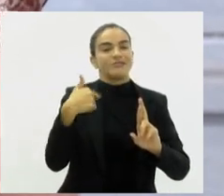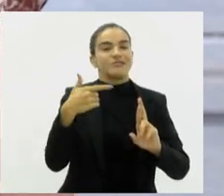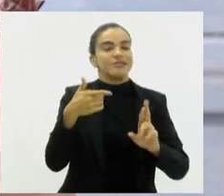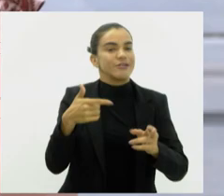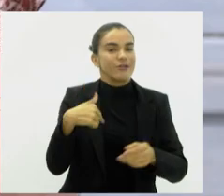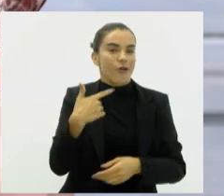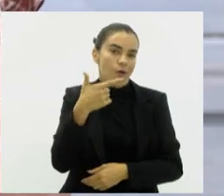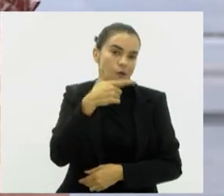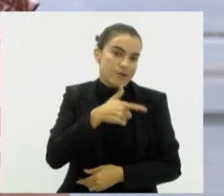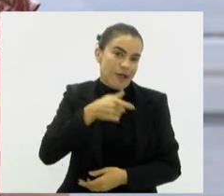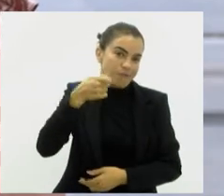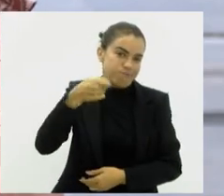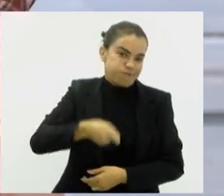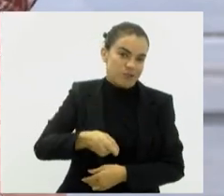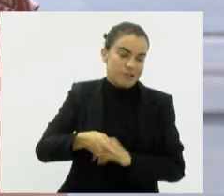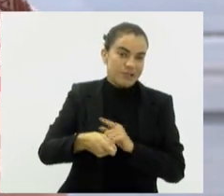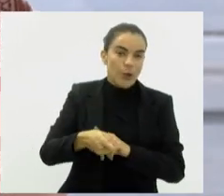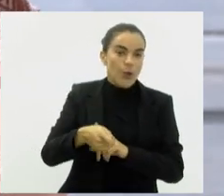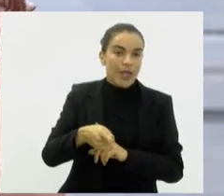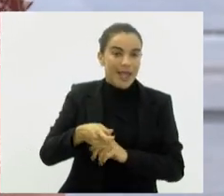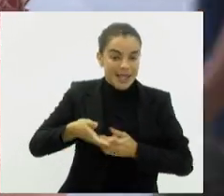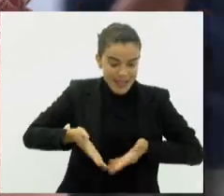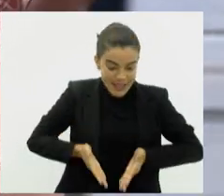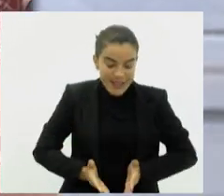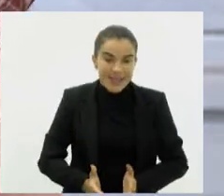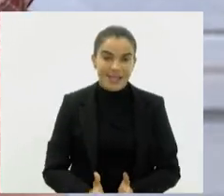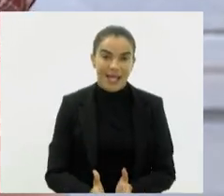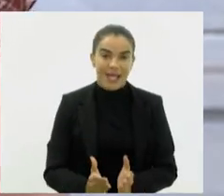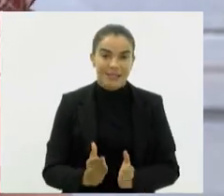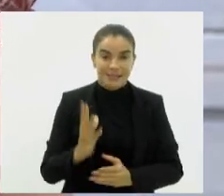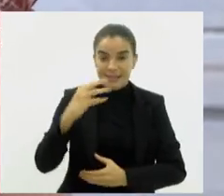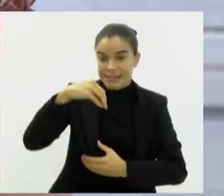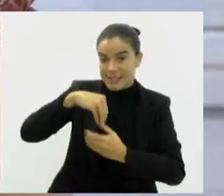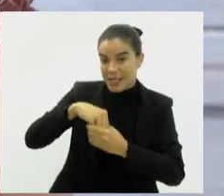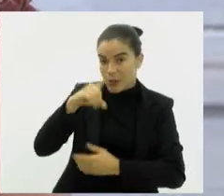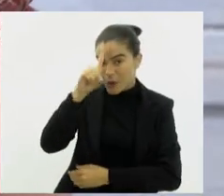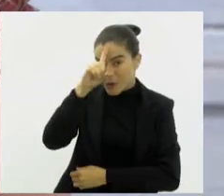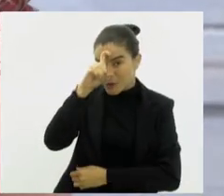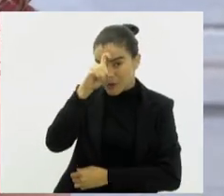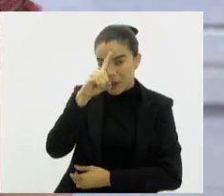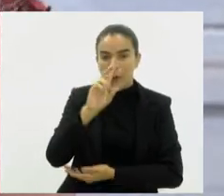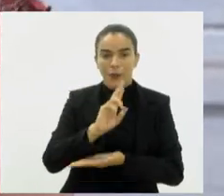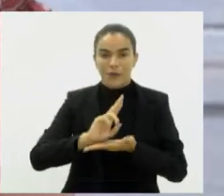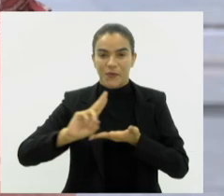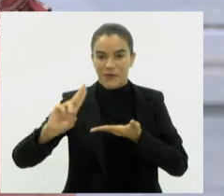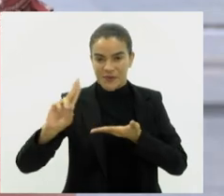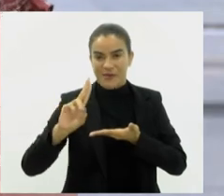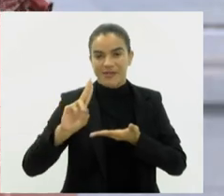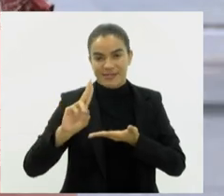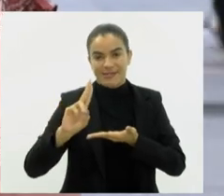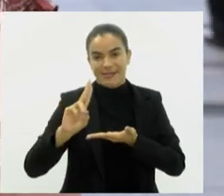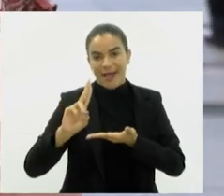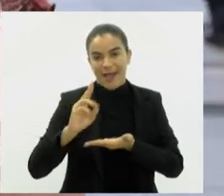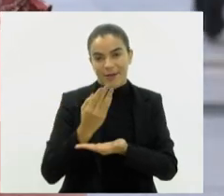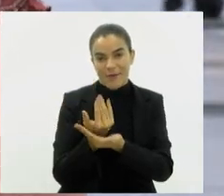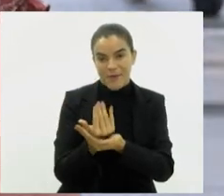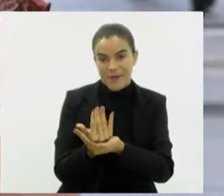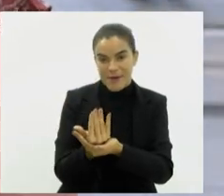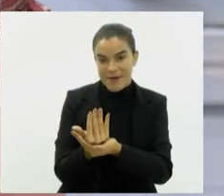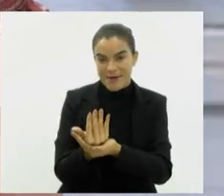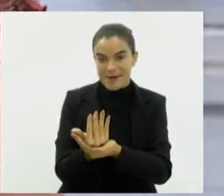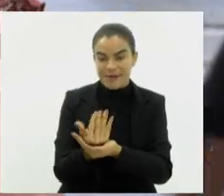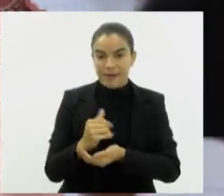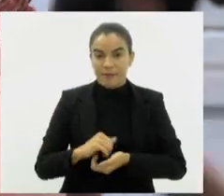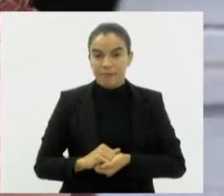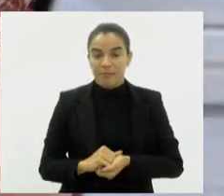absorve obrigatoriamente todos os pacientes que nascem, né, dentro do Hospital Universitário Pedro Ernesto, e também as crianças